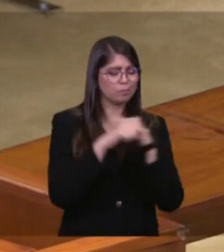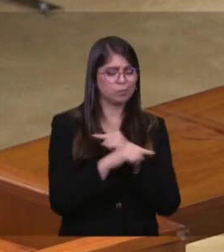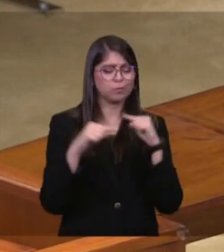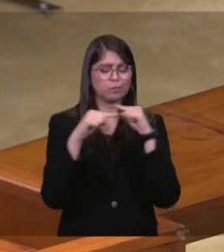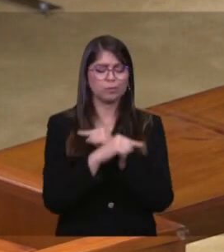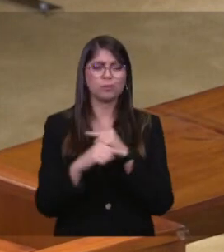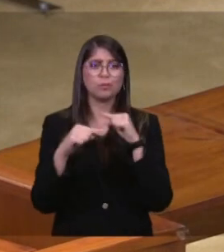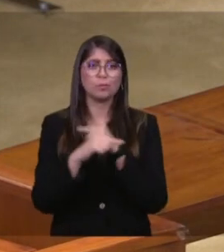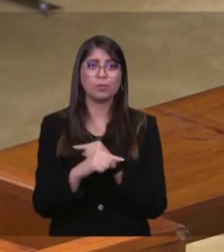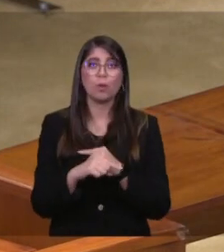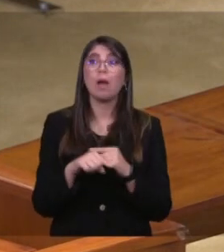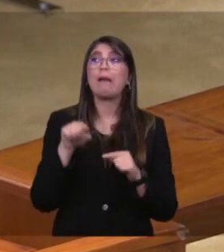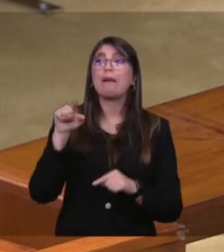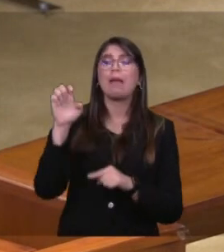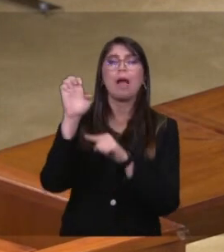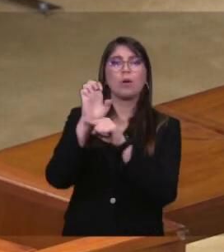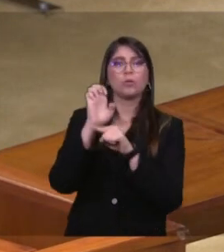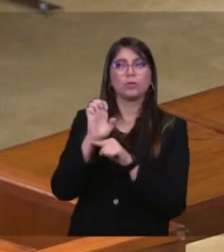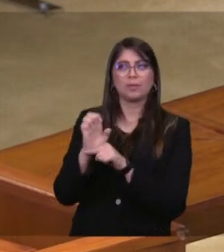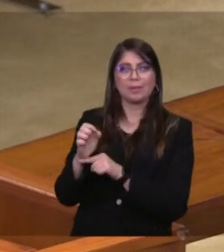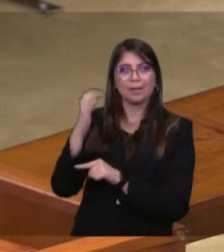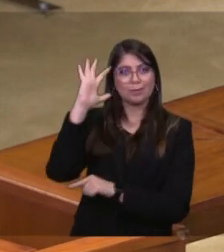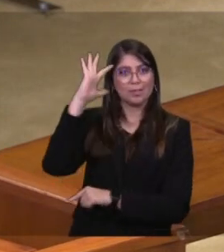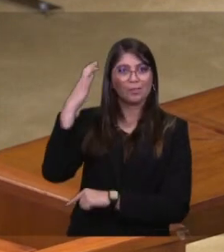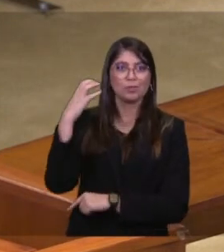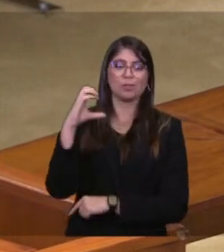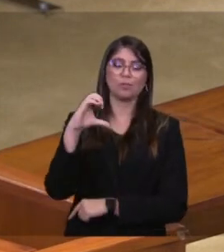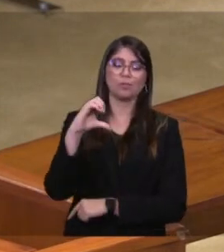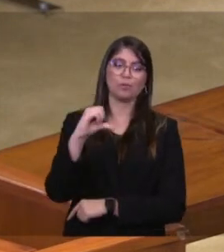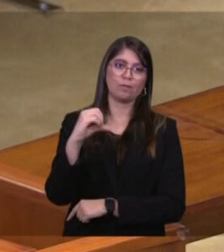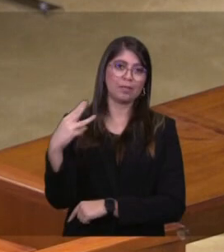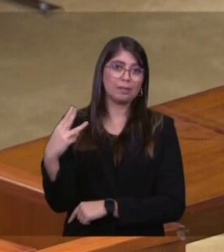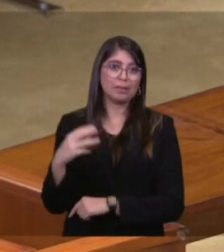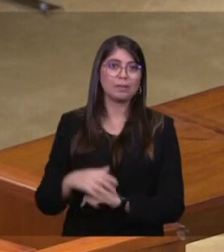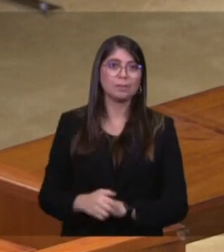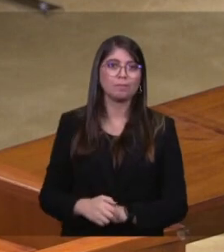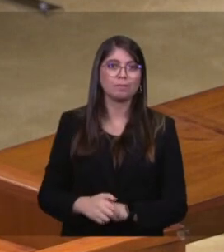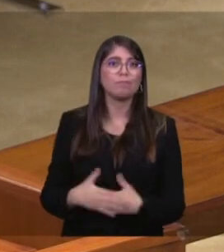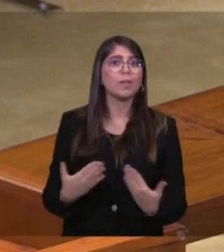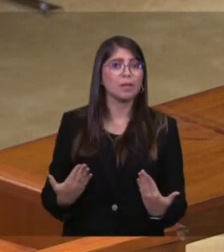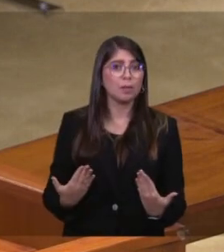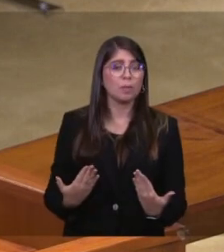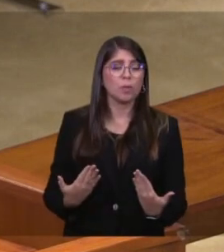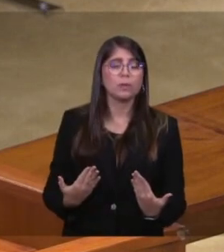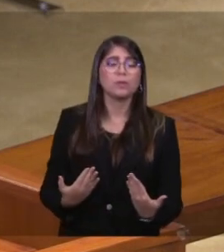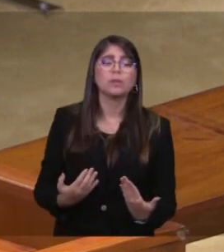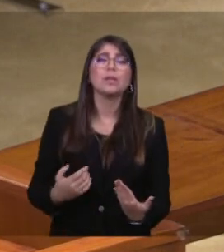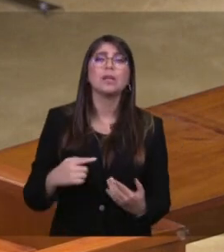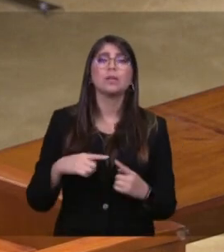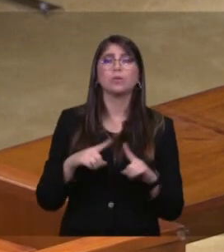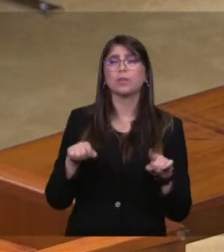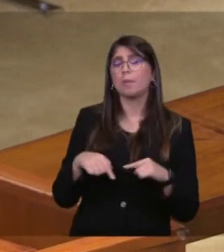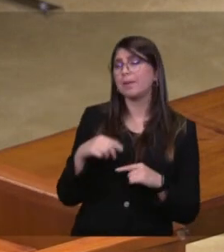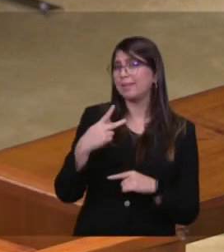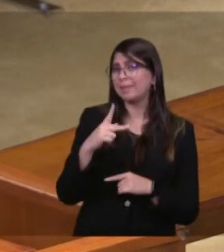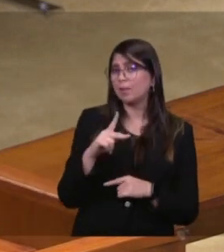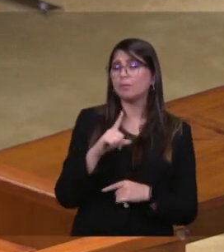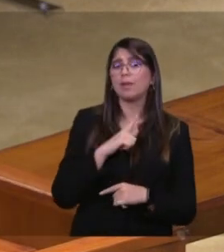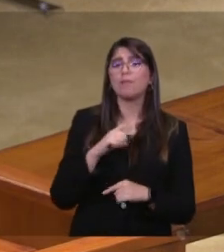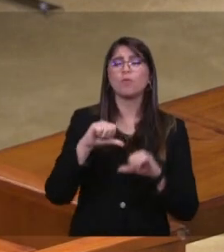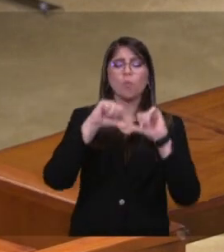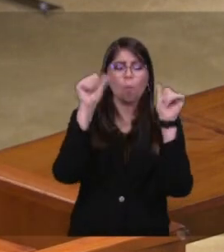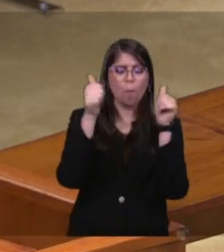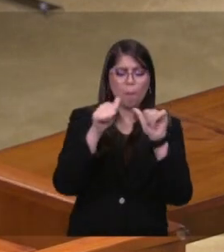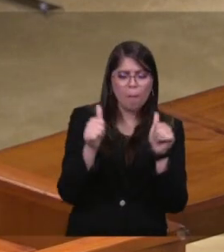do que os estados estabeleceram no Convênio 93. Tanto que, como nós fizemos chegar aos gabinetes de vossas excelências, nós fizemos até um